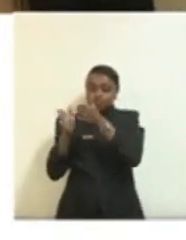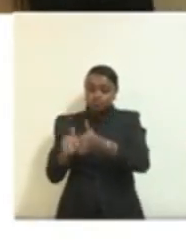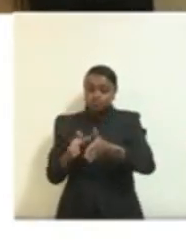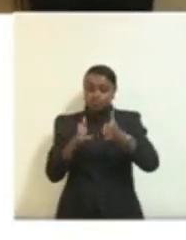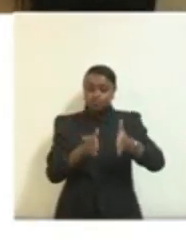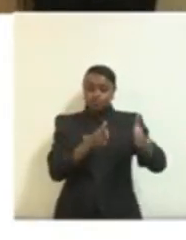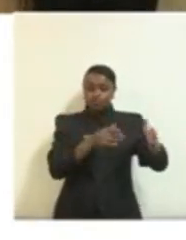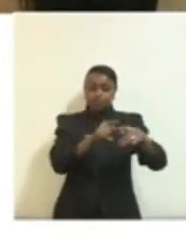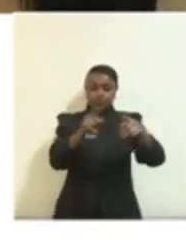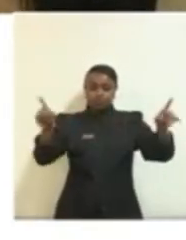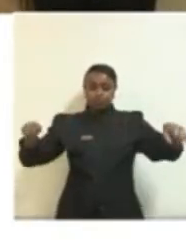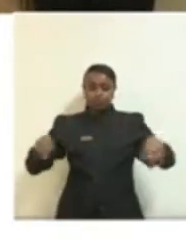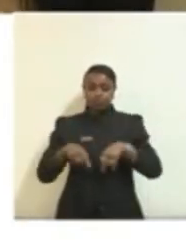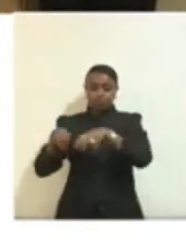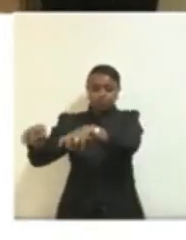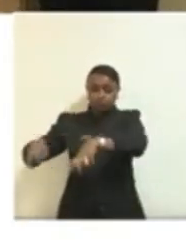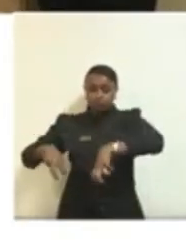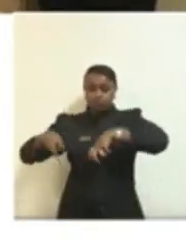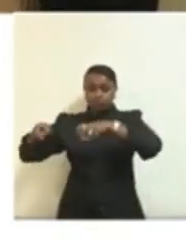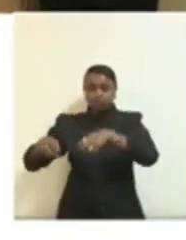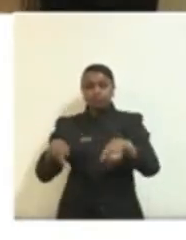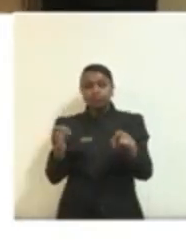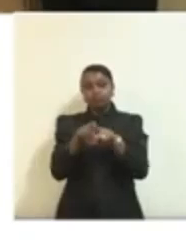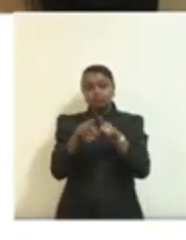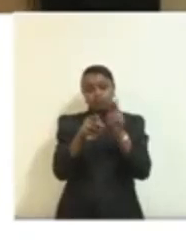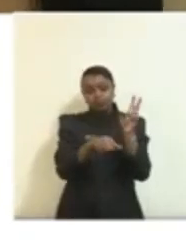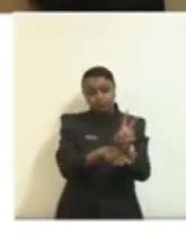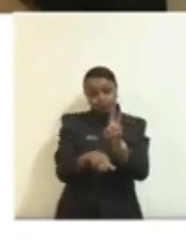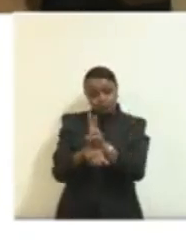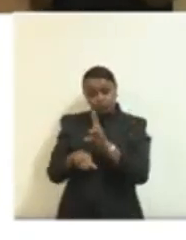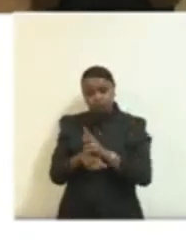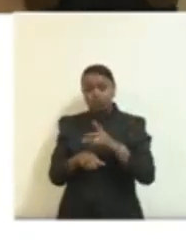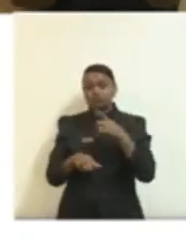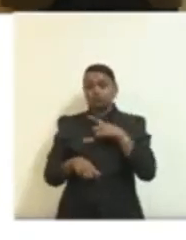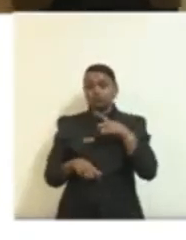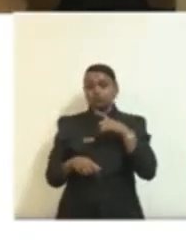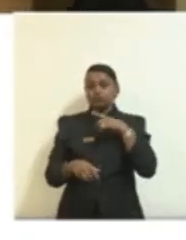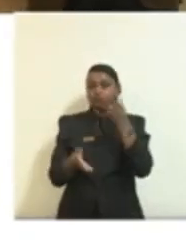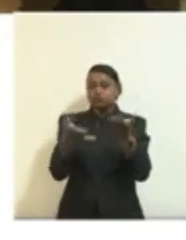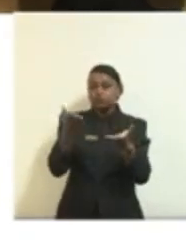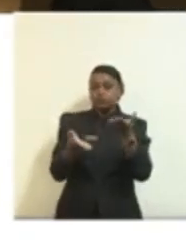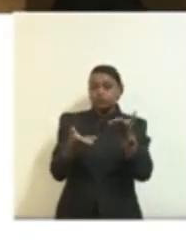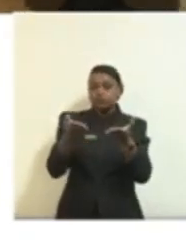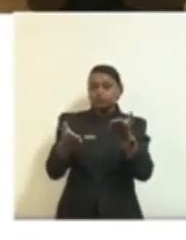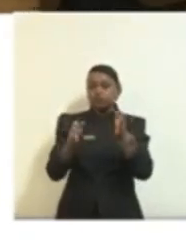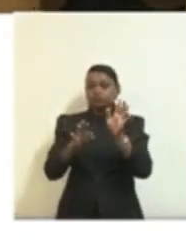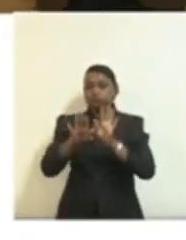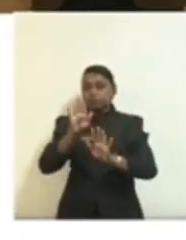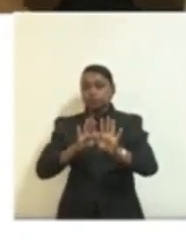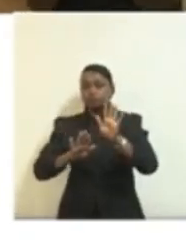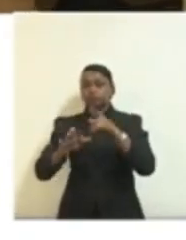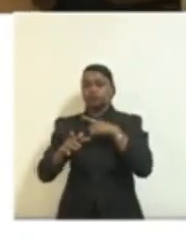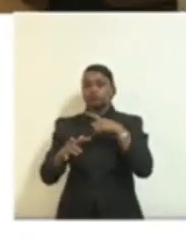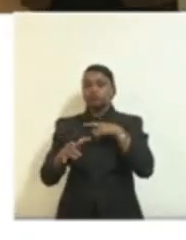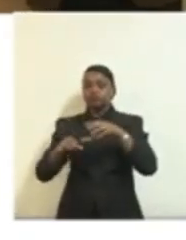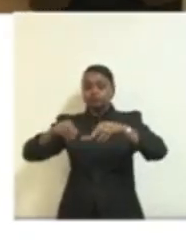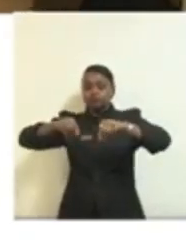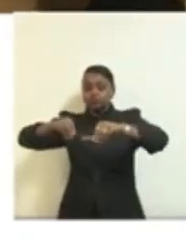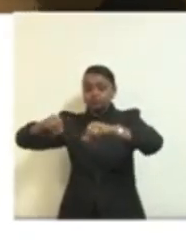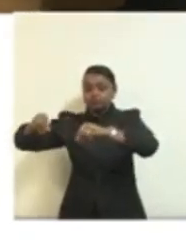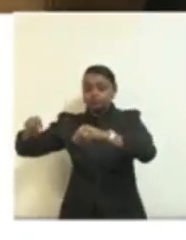campo nativo preservado foram comparados com parcelas equivalentes, né, no mesmo tipo de solo, na mesma altitude, na